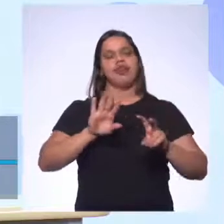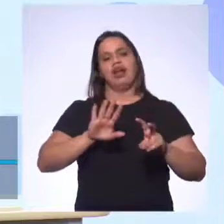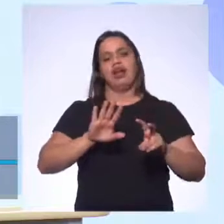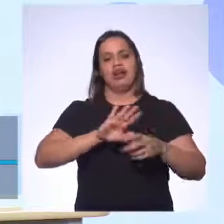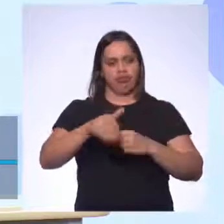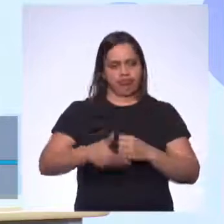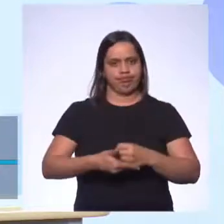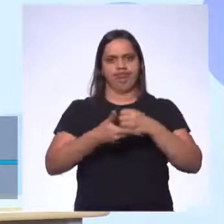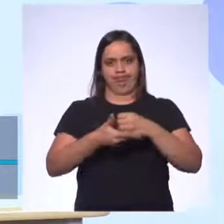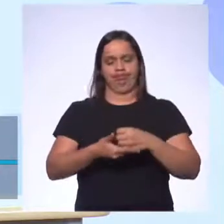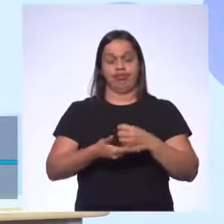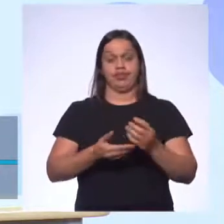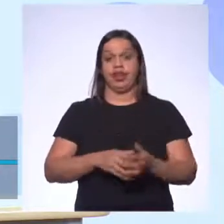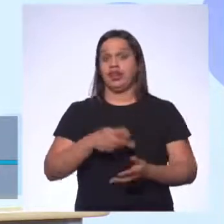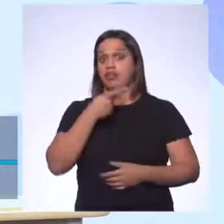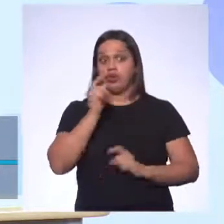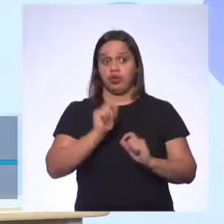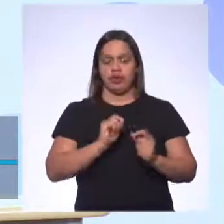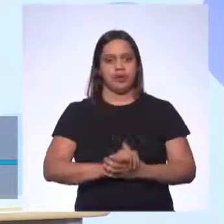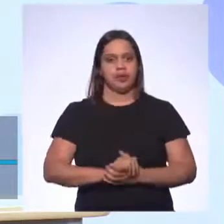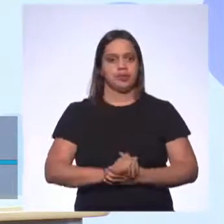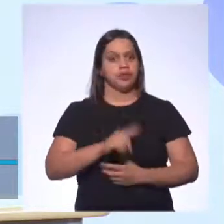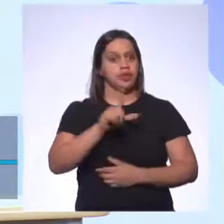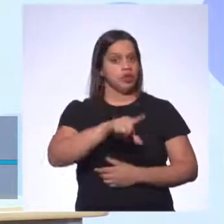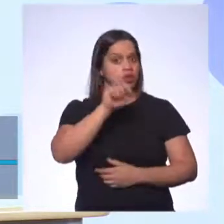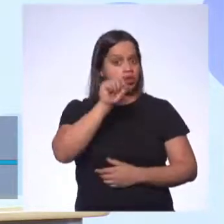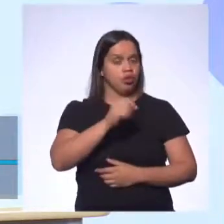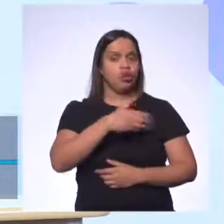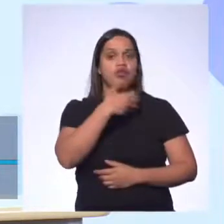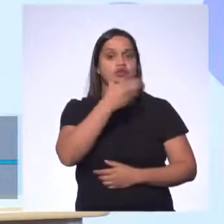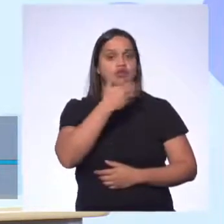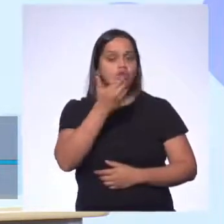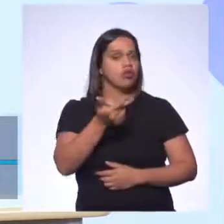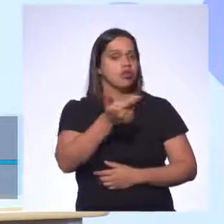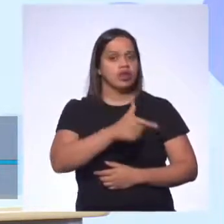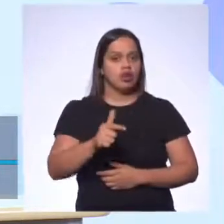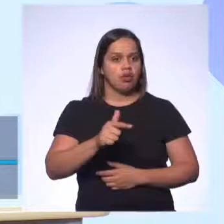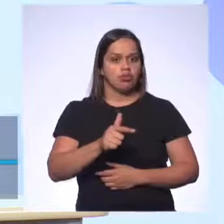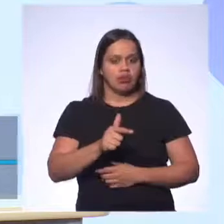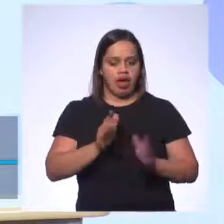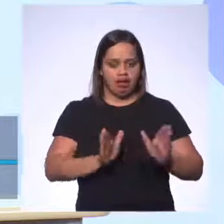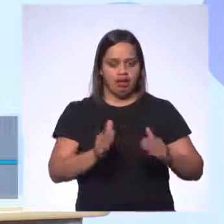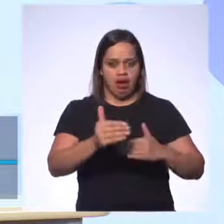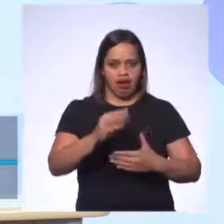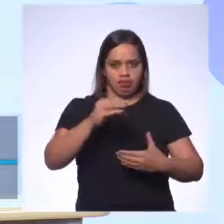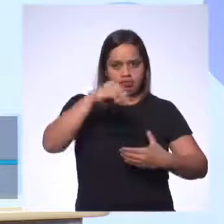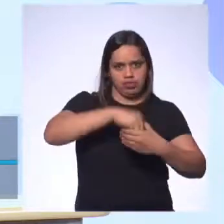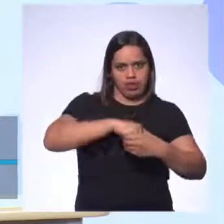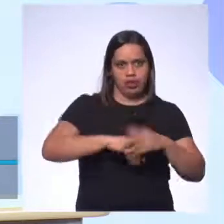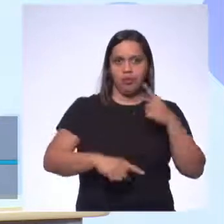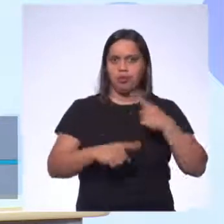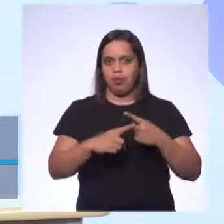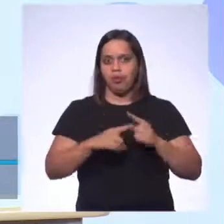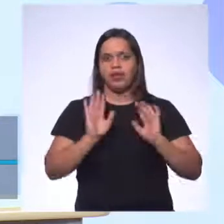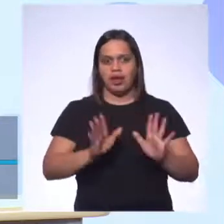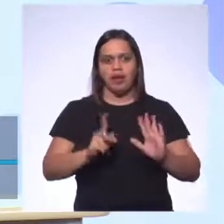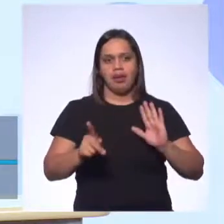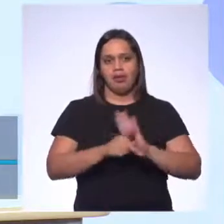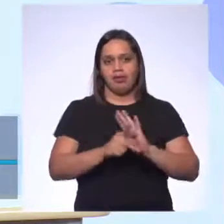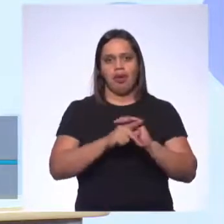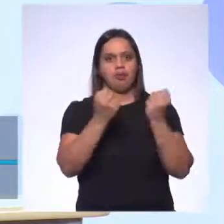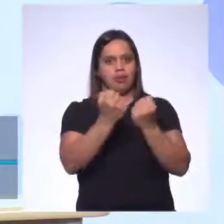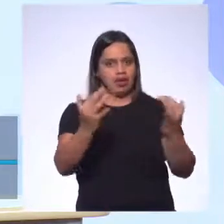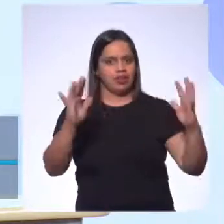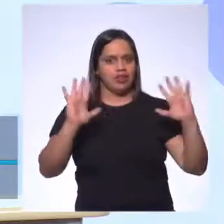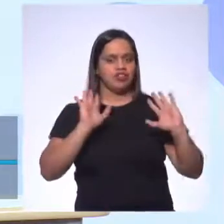Ele disse: prefira as frutas sem embalagem, a natureza já fez sua proteção. Tenho